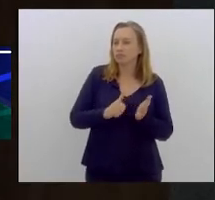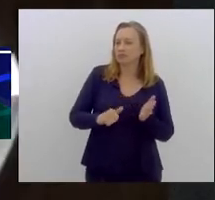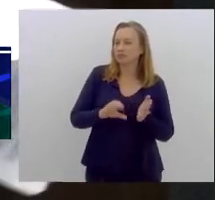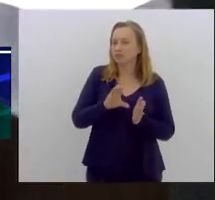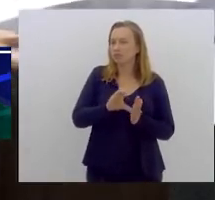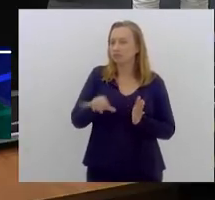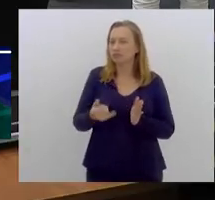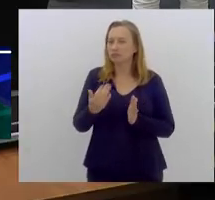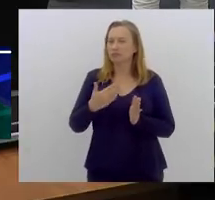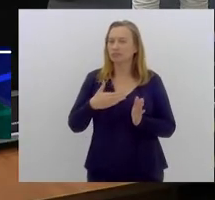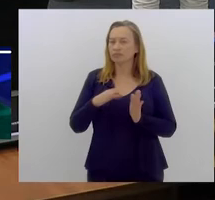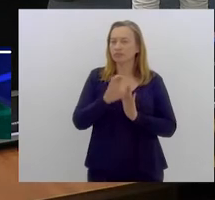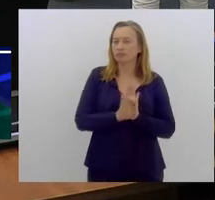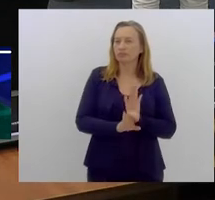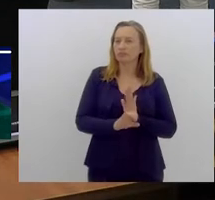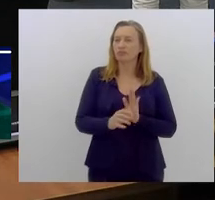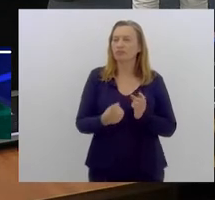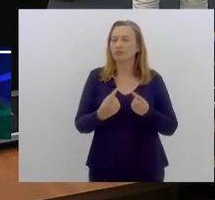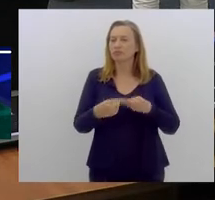emenda.